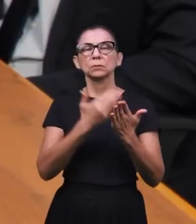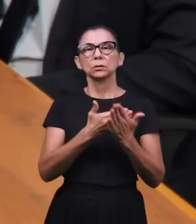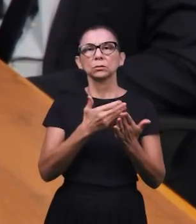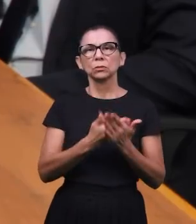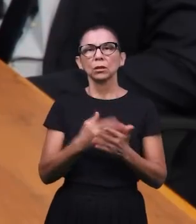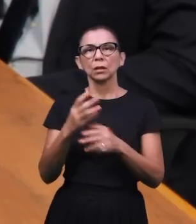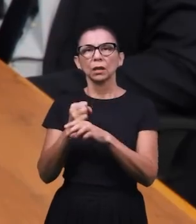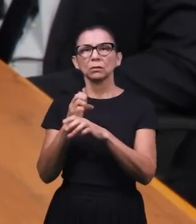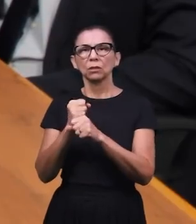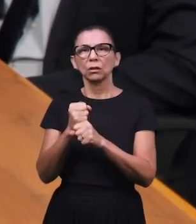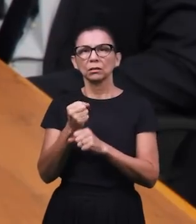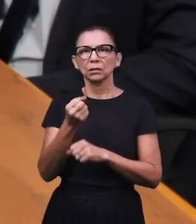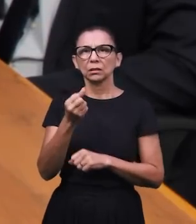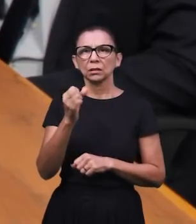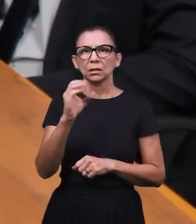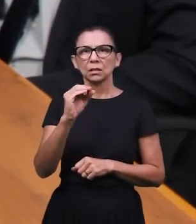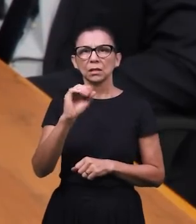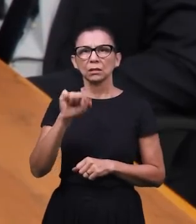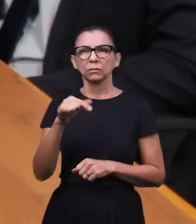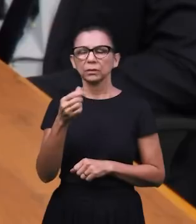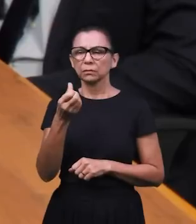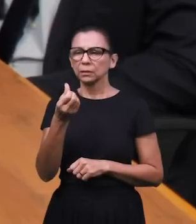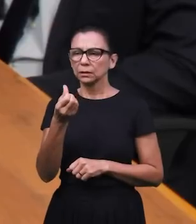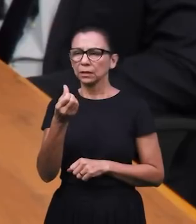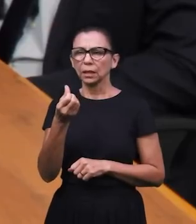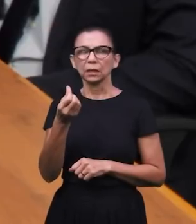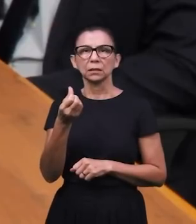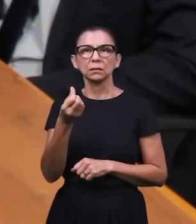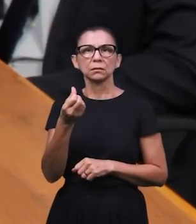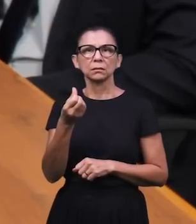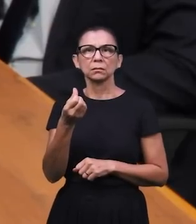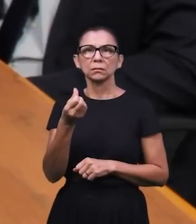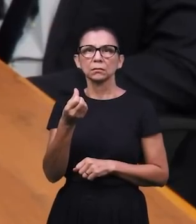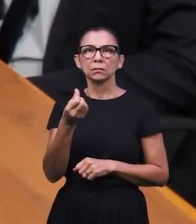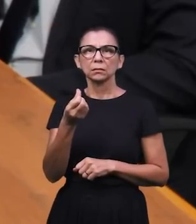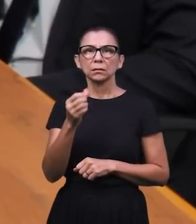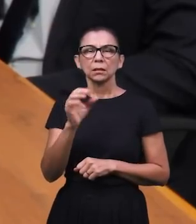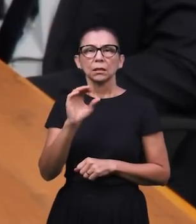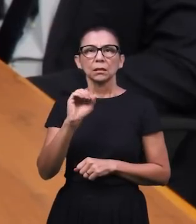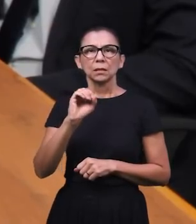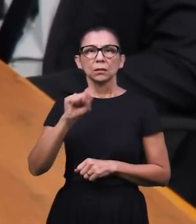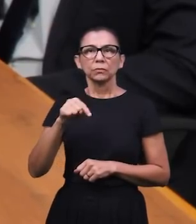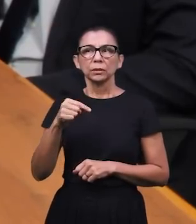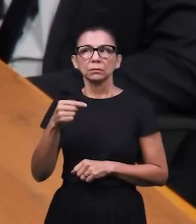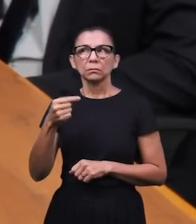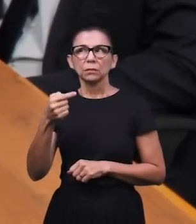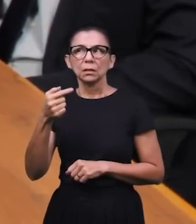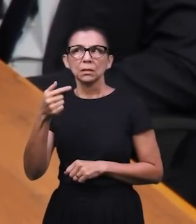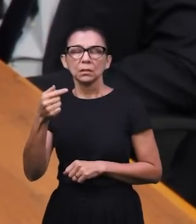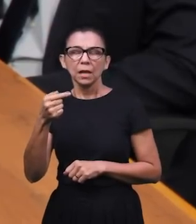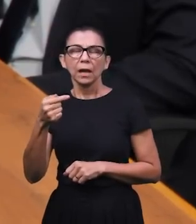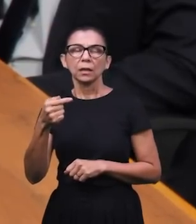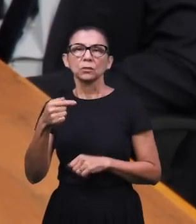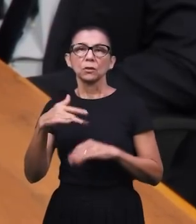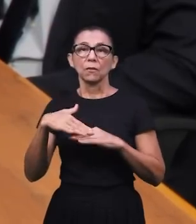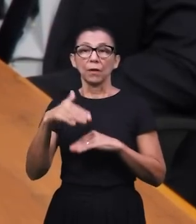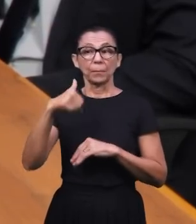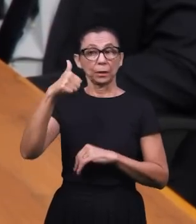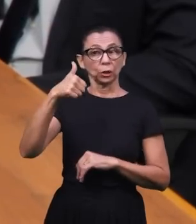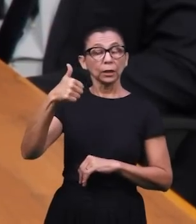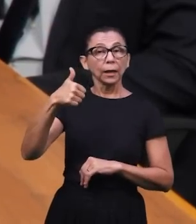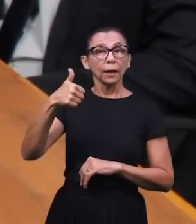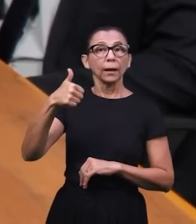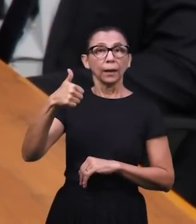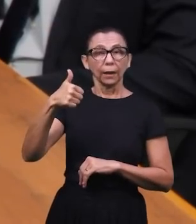né? Eu sei que o filho estudou para melhorar, porque sempre o pai criticava a nota dele, aí tirou 7. O pai falou, não, você pode melhorar. Aí tirou 8,